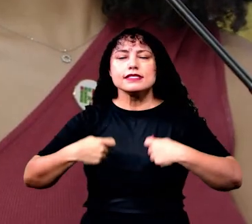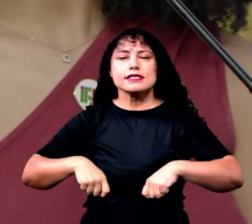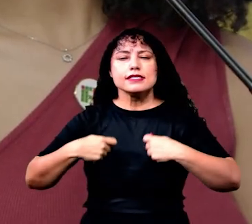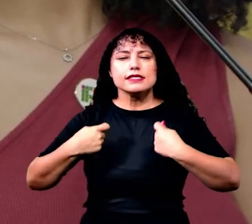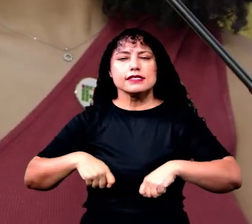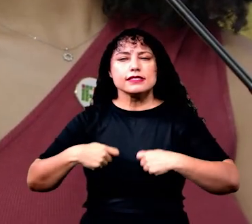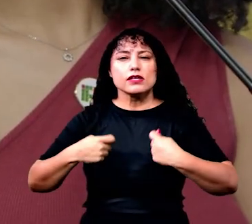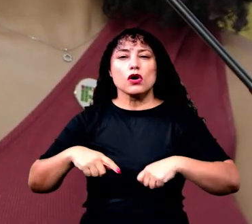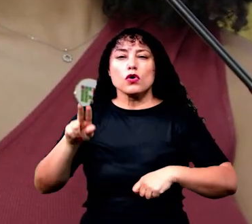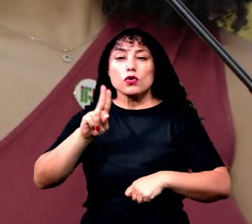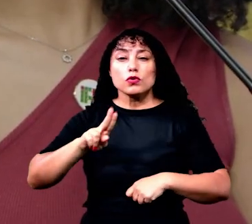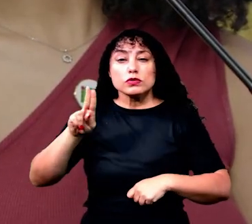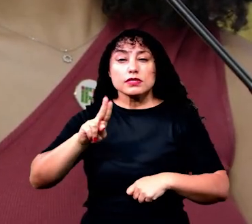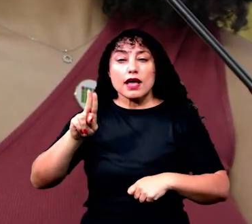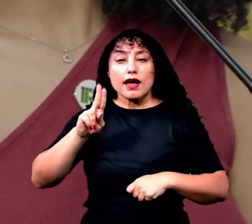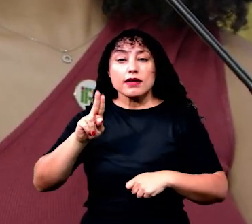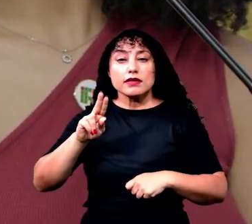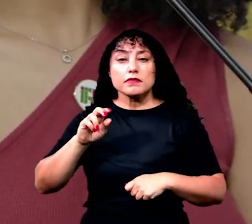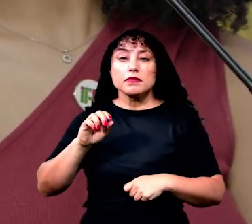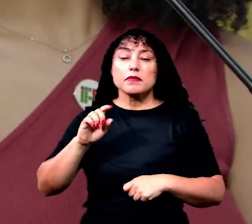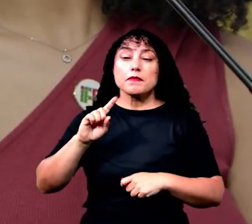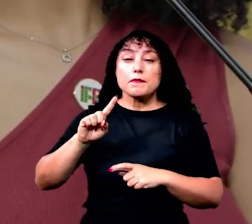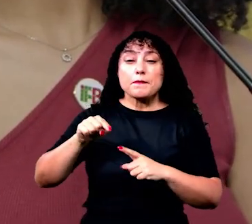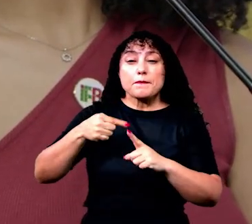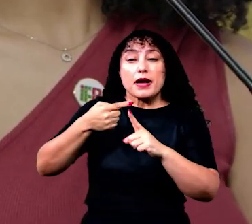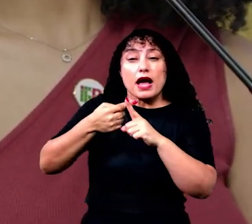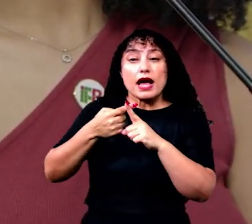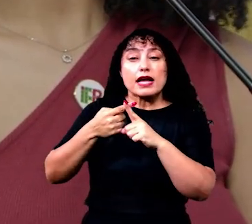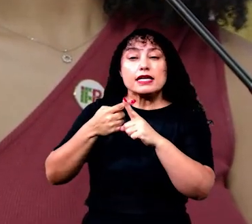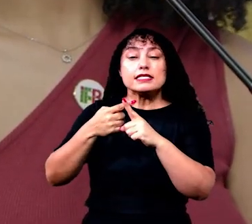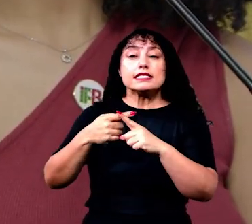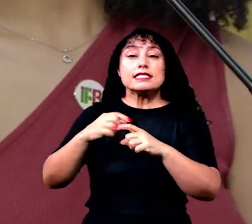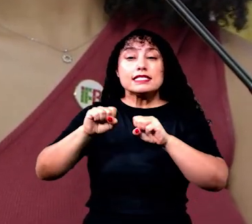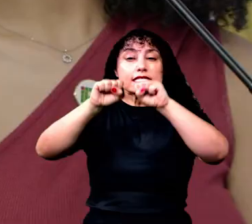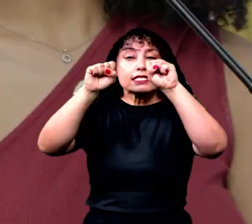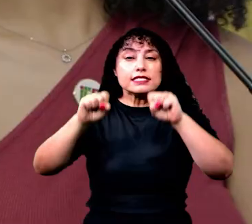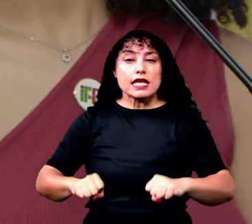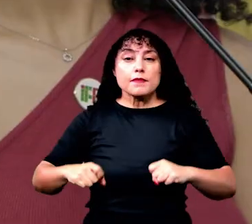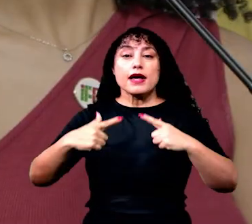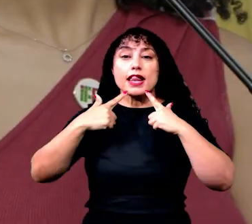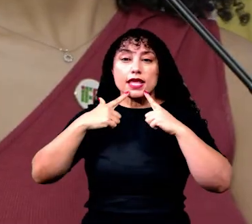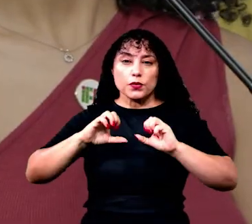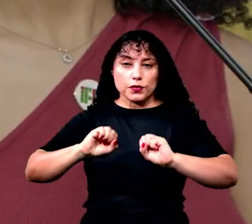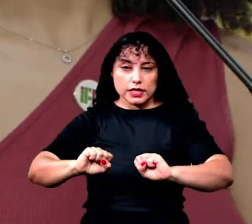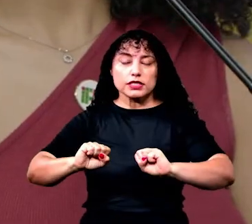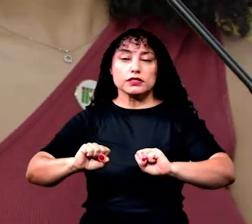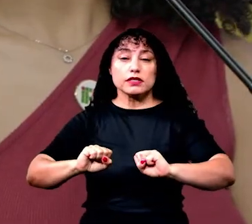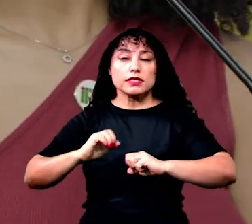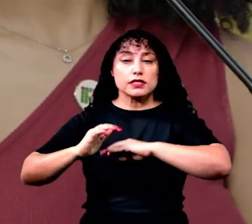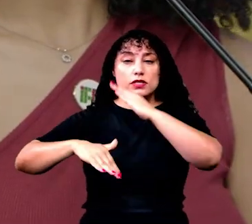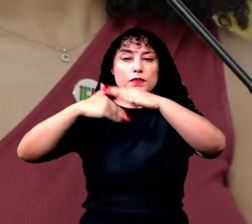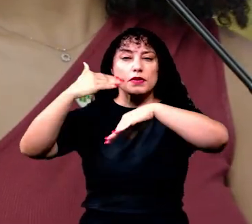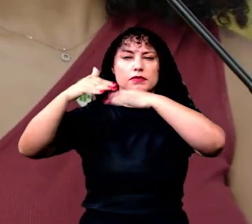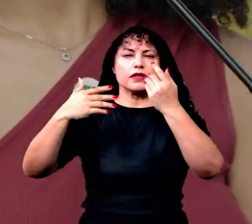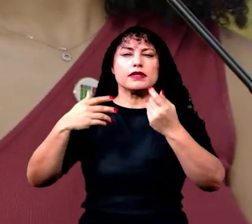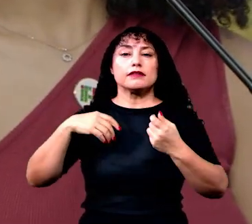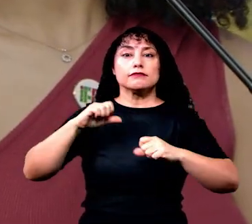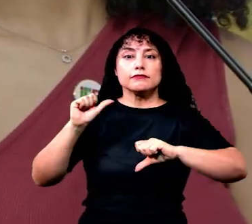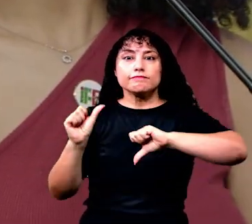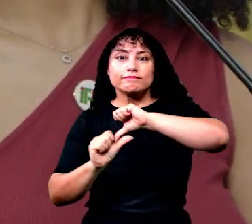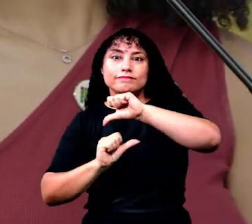usar, mais 2 às vezes mais sistemas linguísticos. E aí nesse processo,